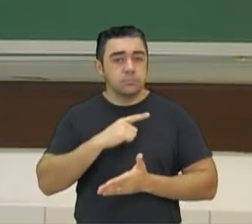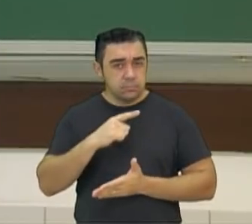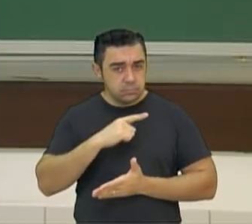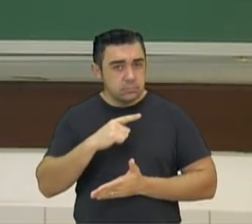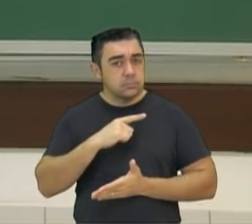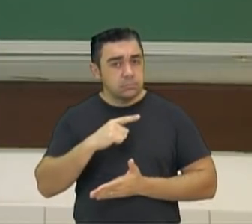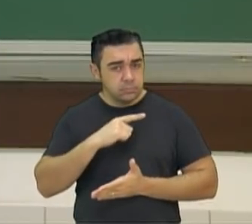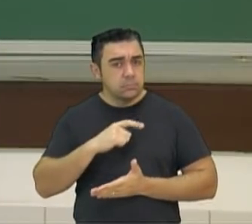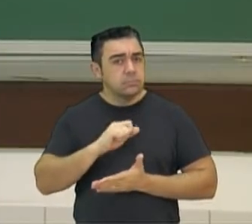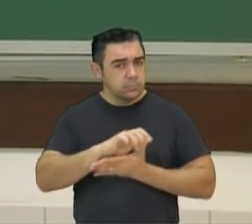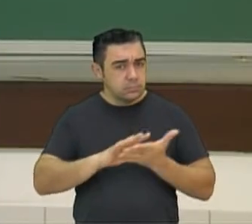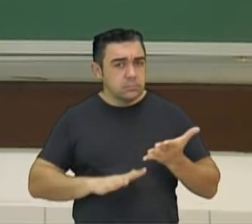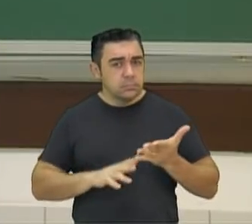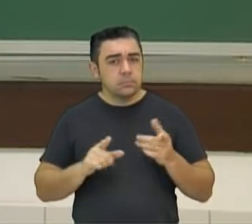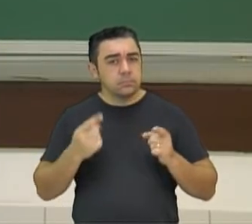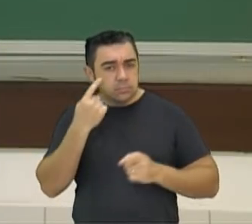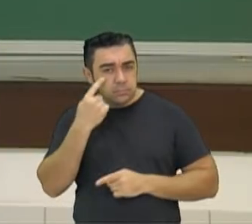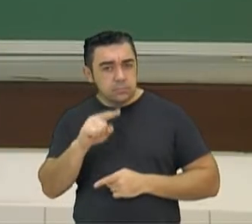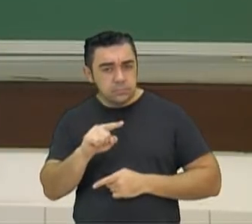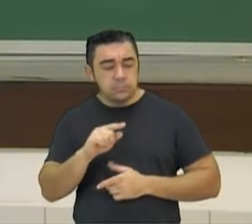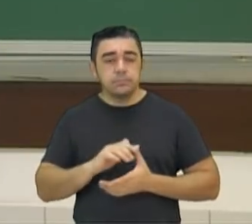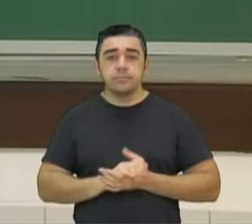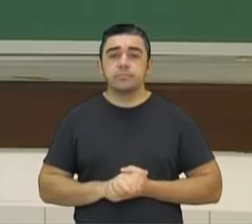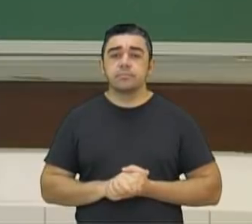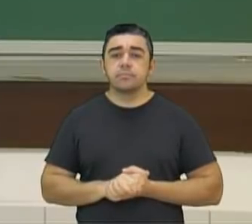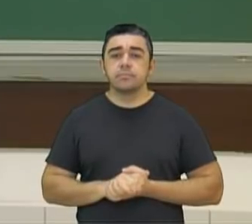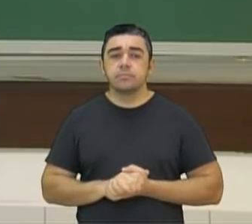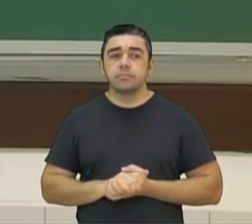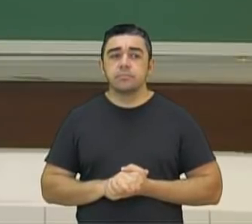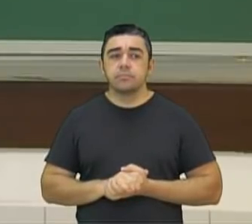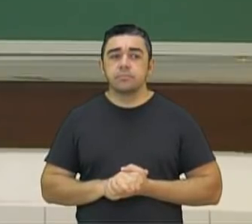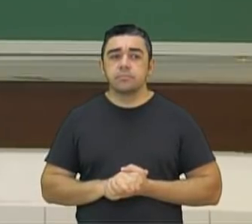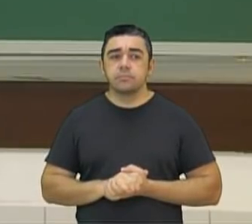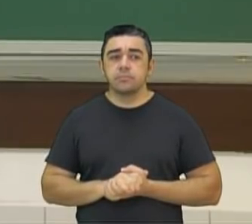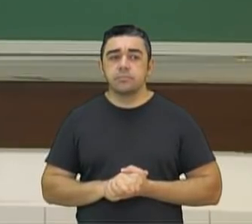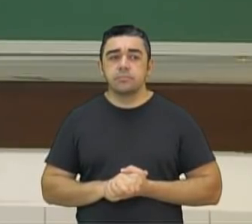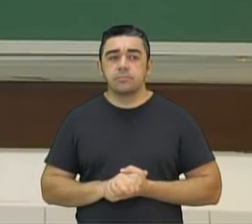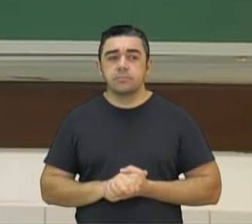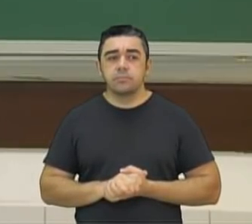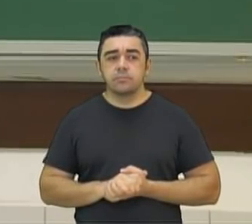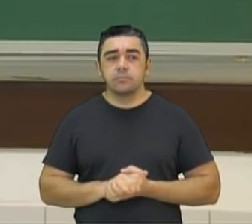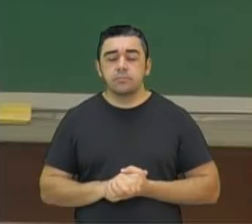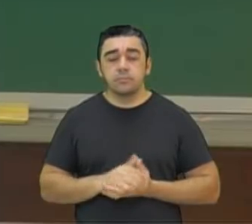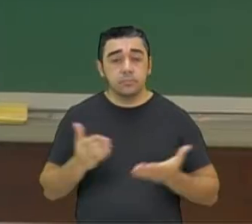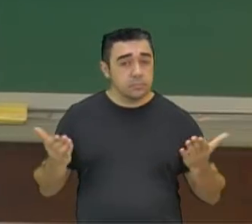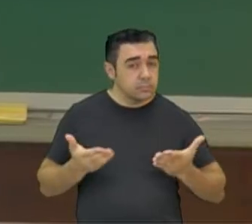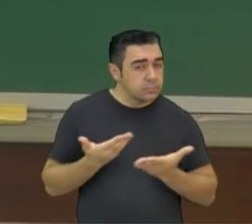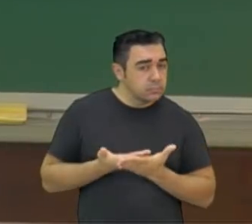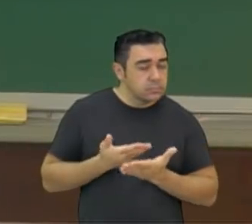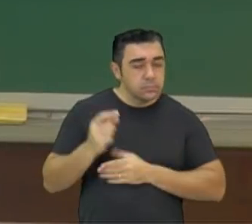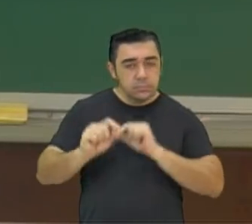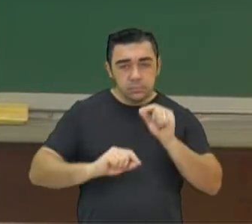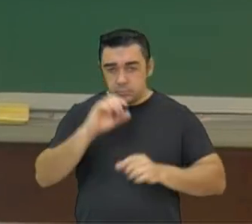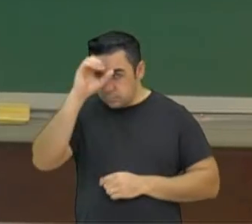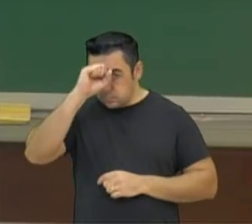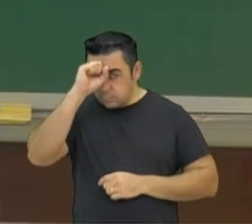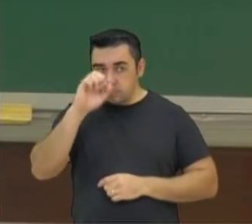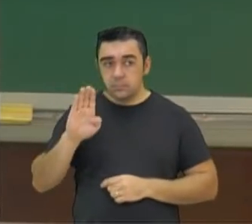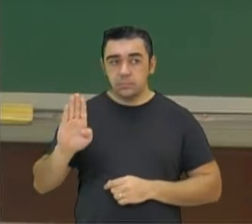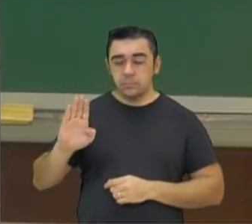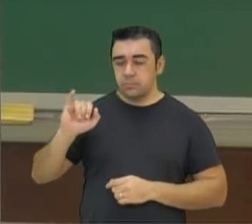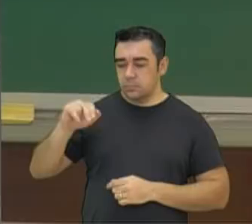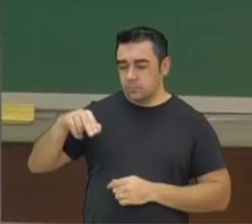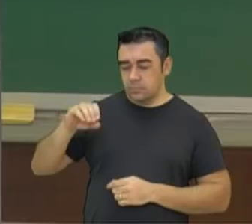nós vamos rever os binômios de Newton. Então, na aula de hoje, nós aprendemos sobre o